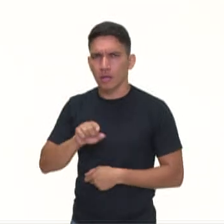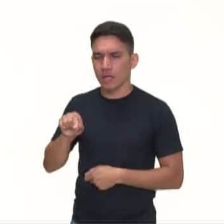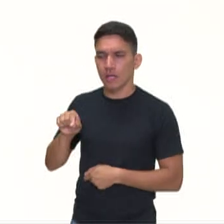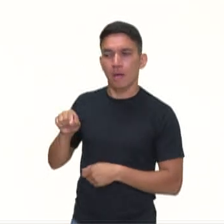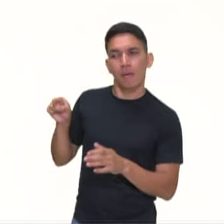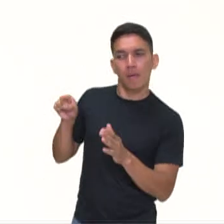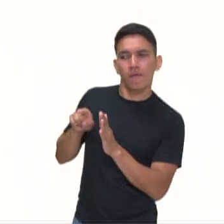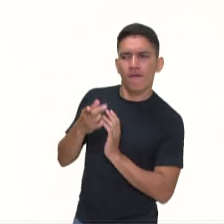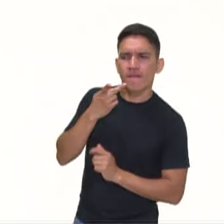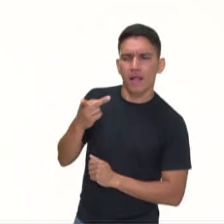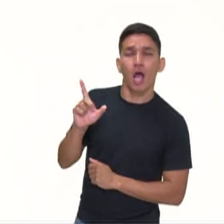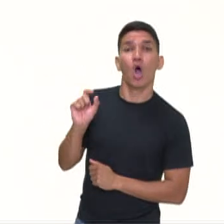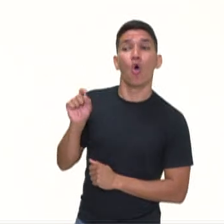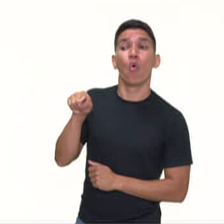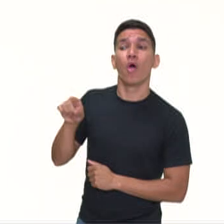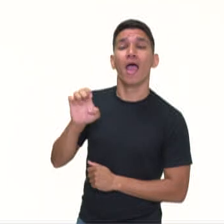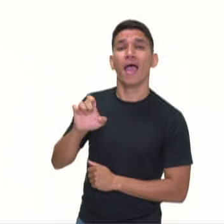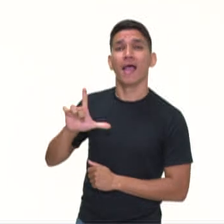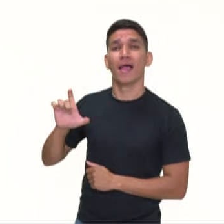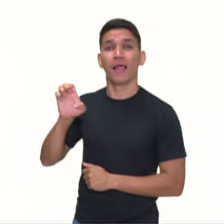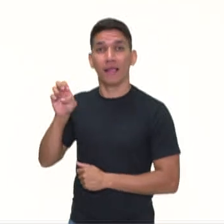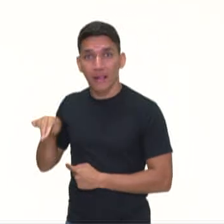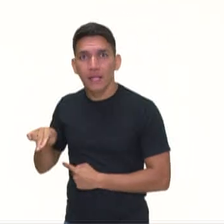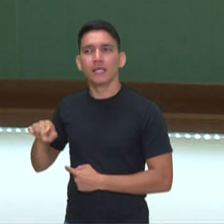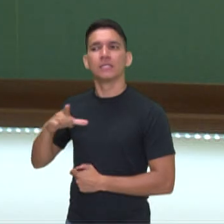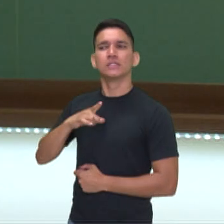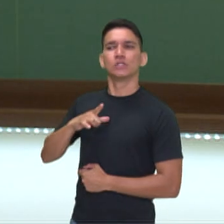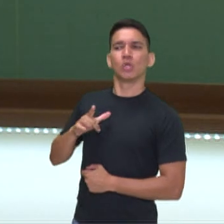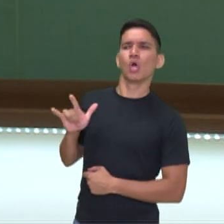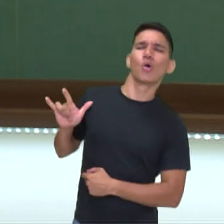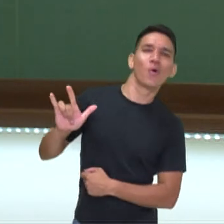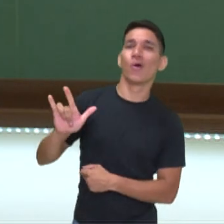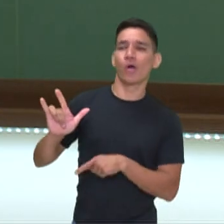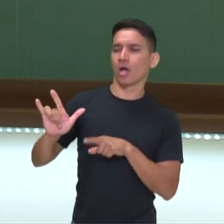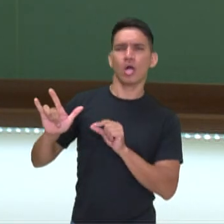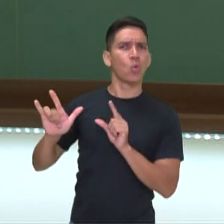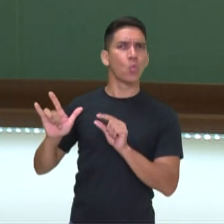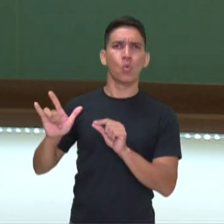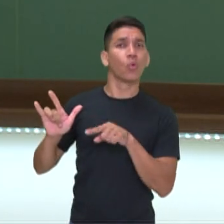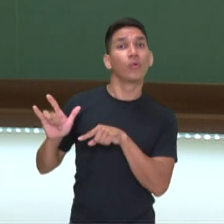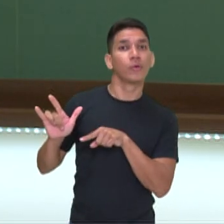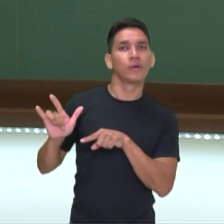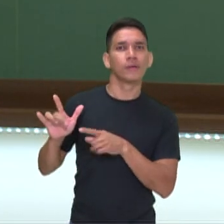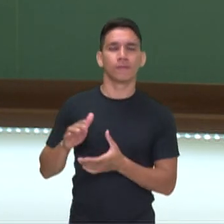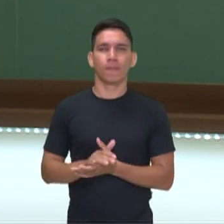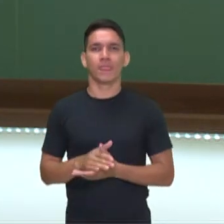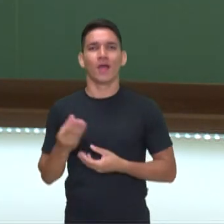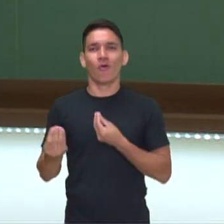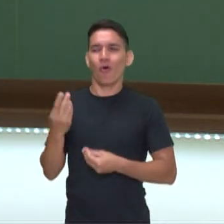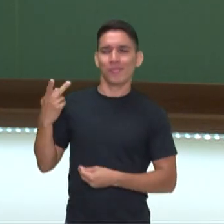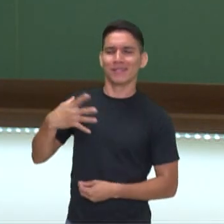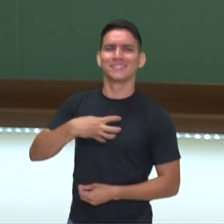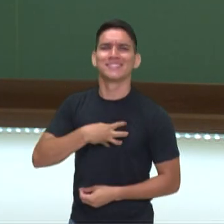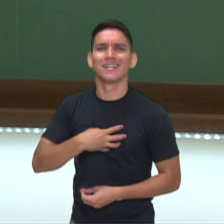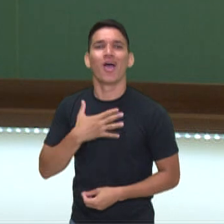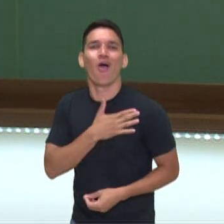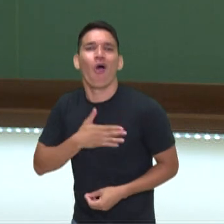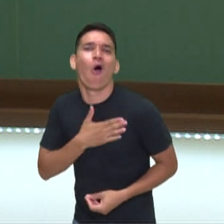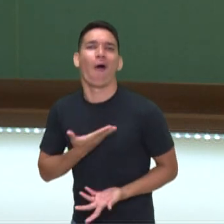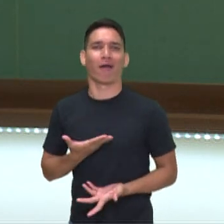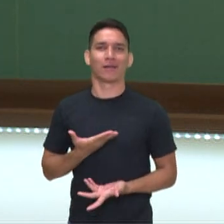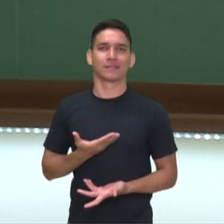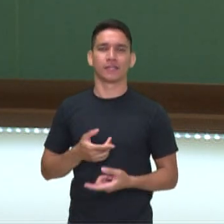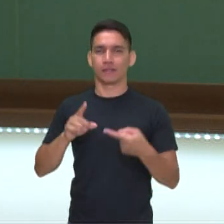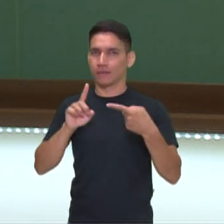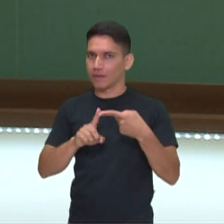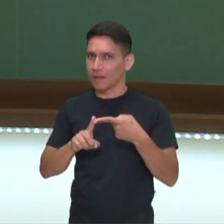love. Qual é a intenção, de acordo com o nosso fragmento, que já foi lido anteriormente, o que ela gosta, o que ela ama?